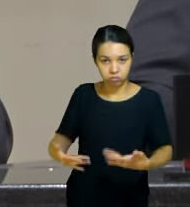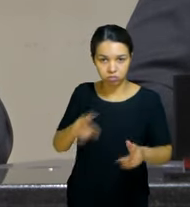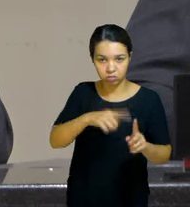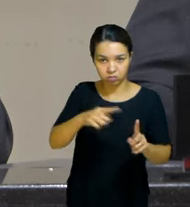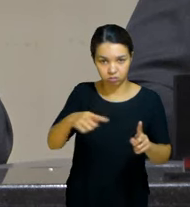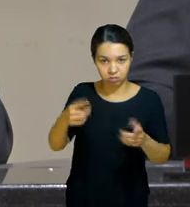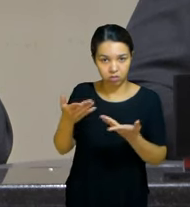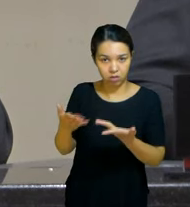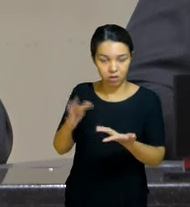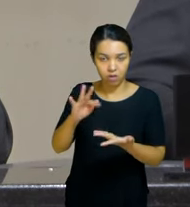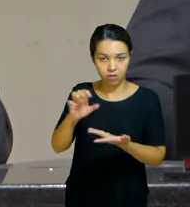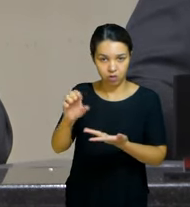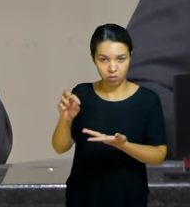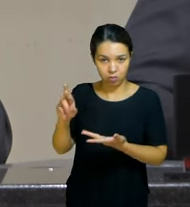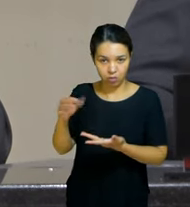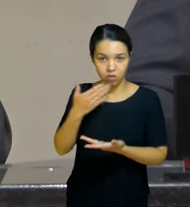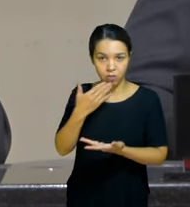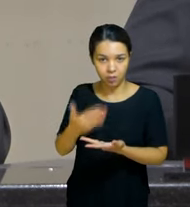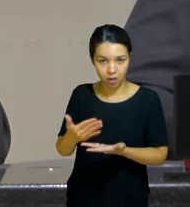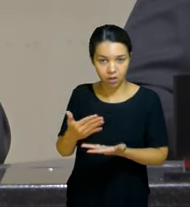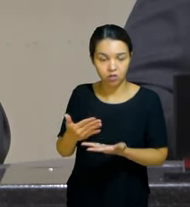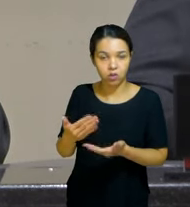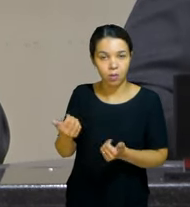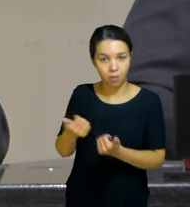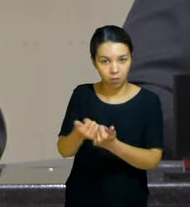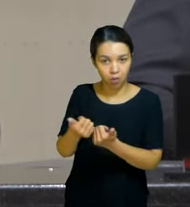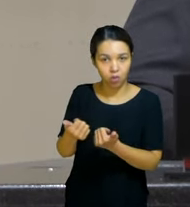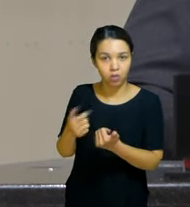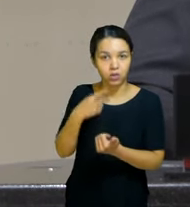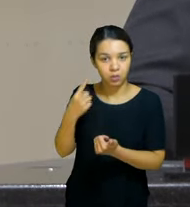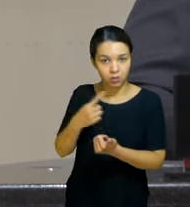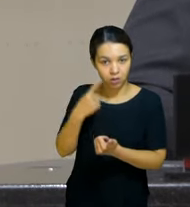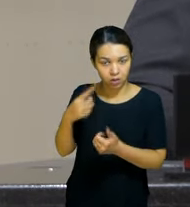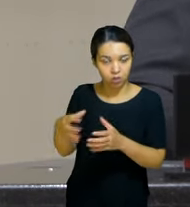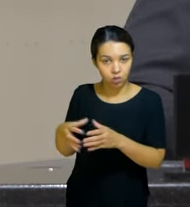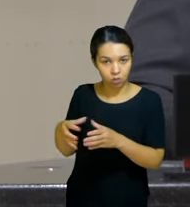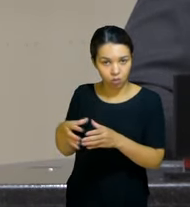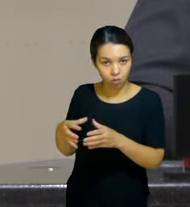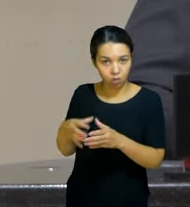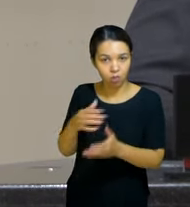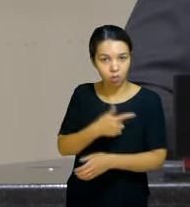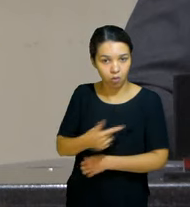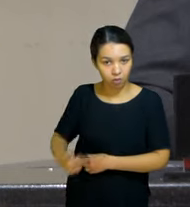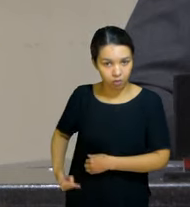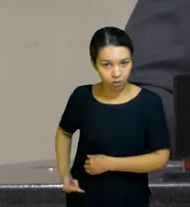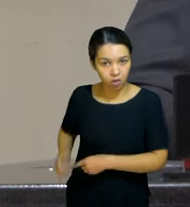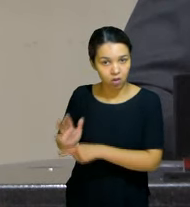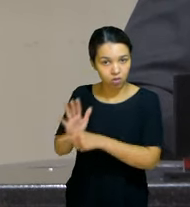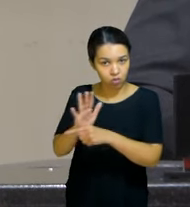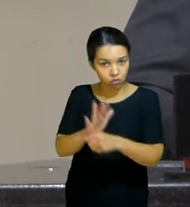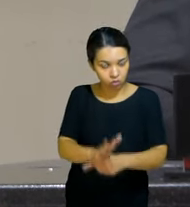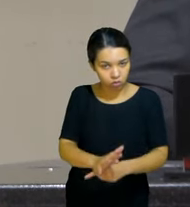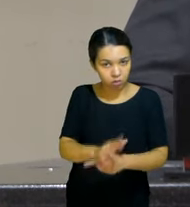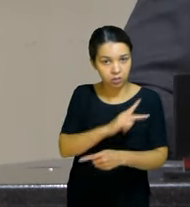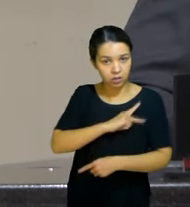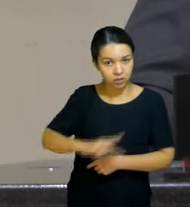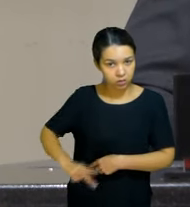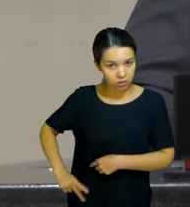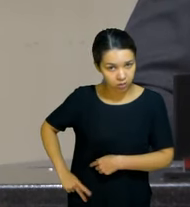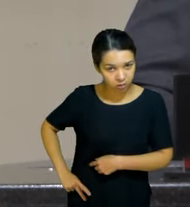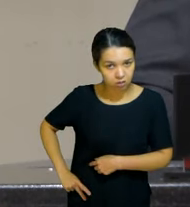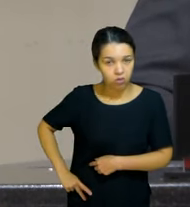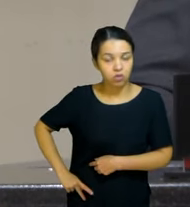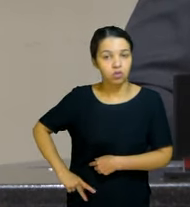apoio dos deputados da bancada do governo, que auxilie o presidente da FESPORT junto ao governador do Estado, para